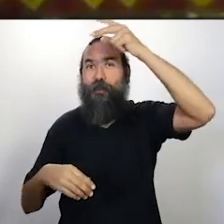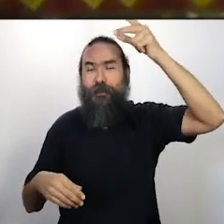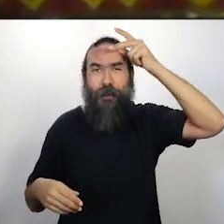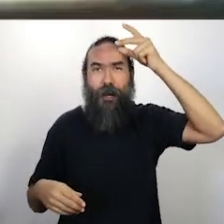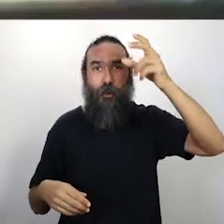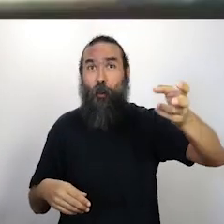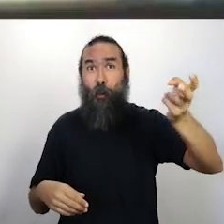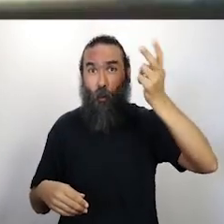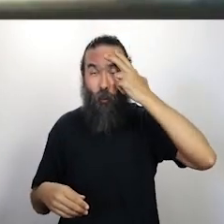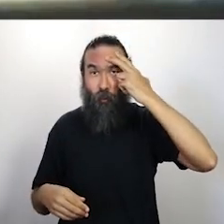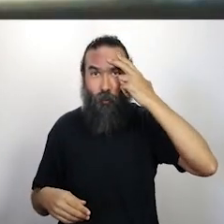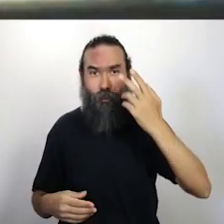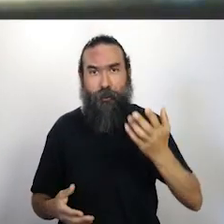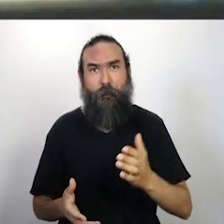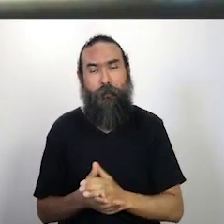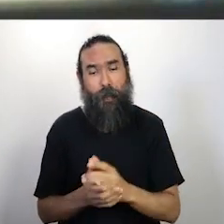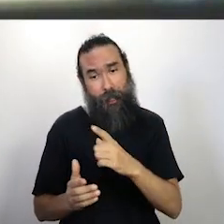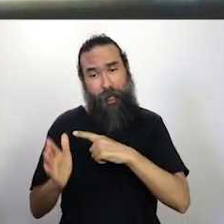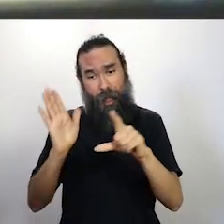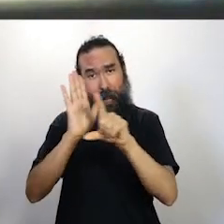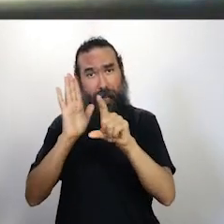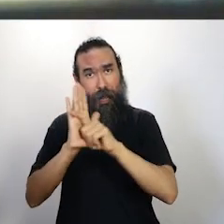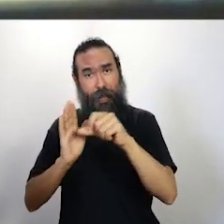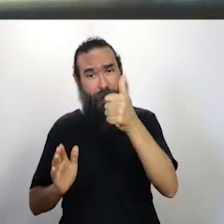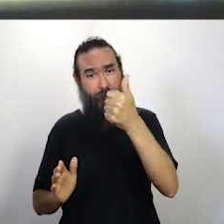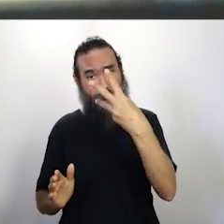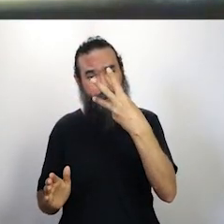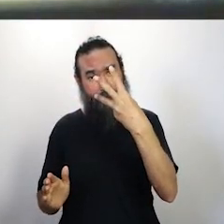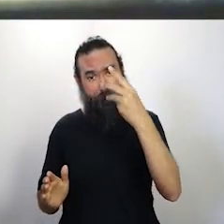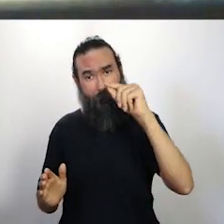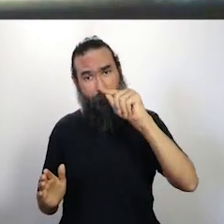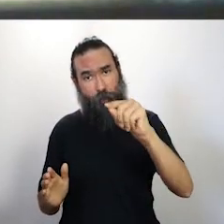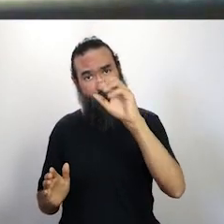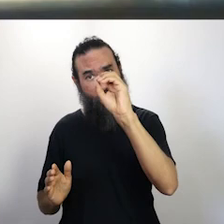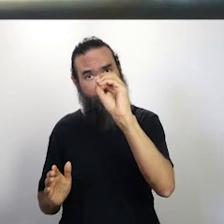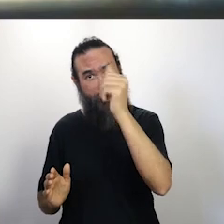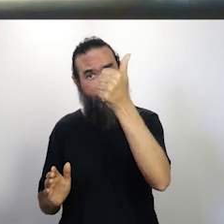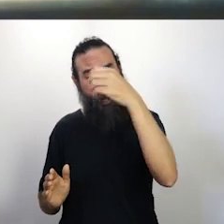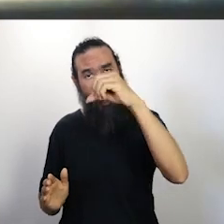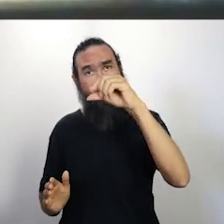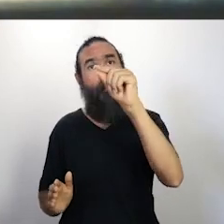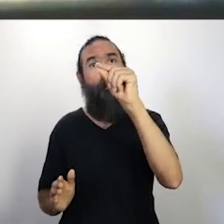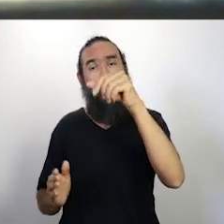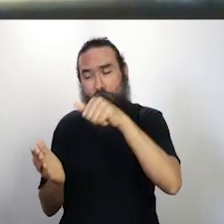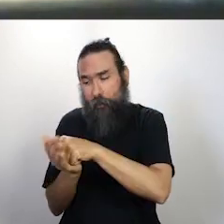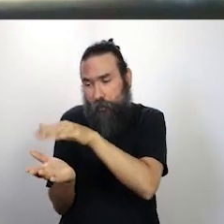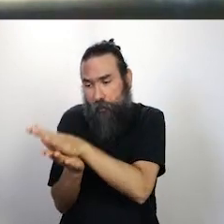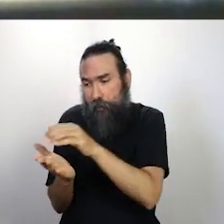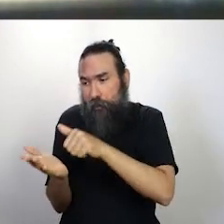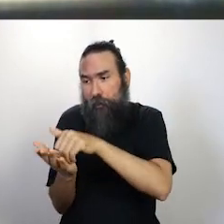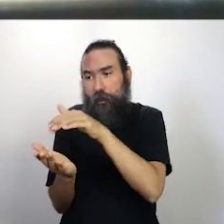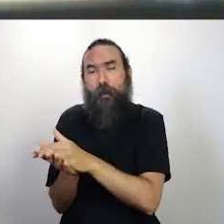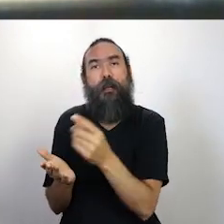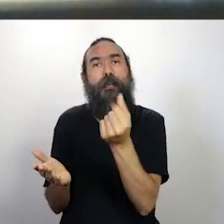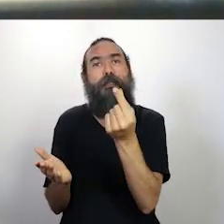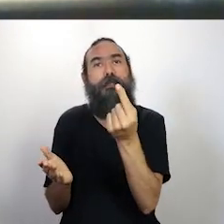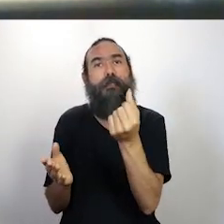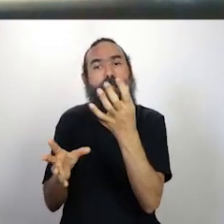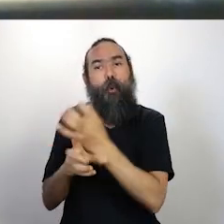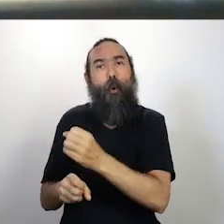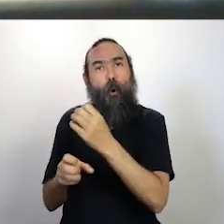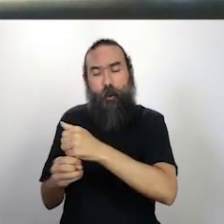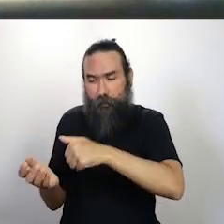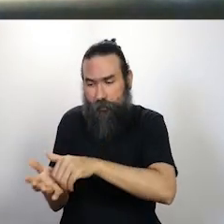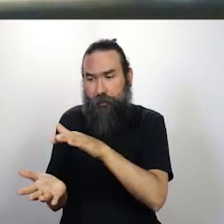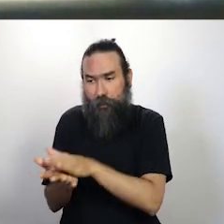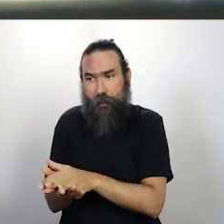à lei Mirosky 13.019 para prestação de contas o que não o que implicaria uma facilidade melhor ou seja como os prêmios